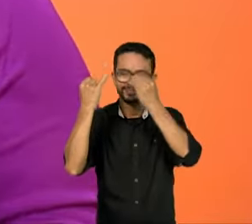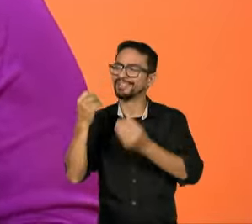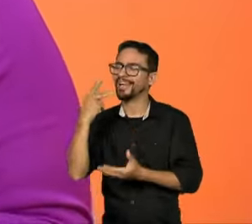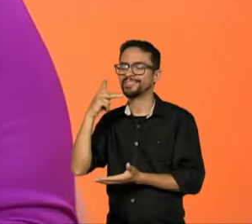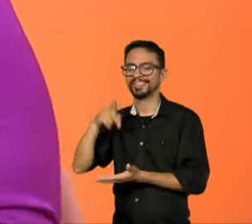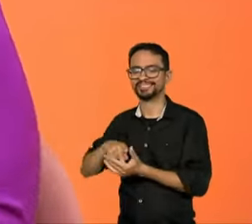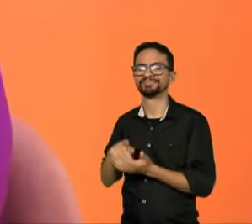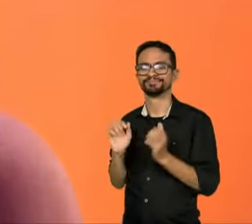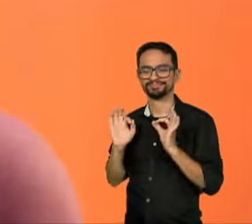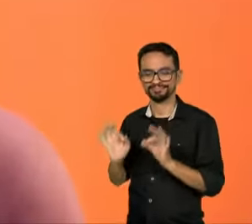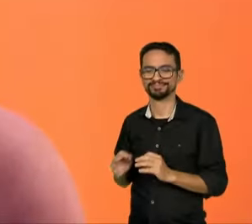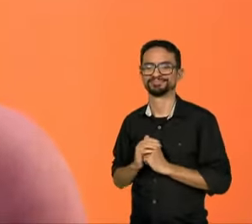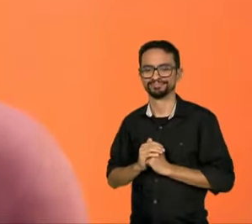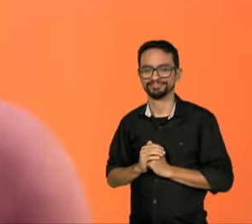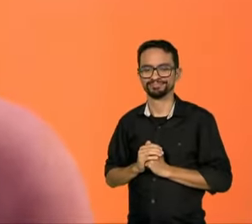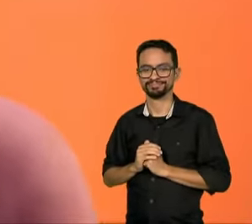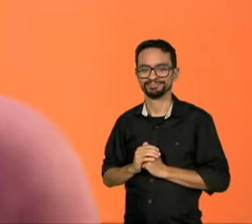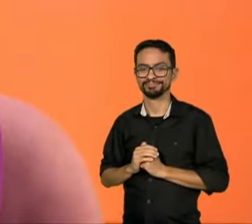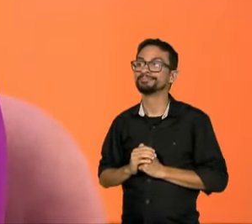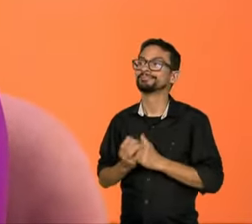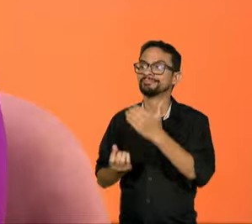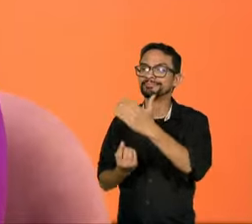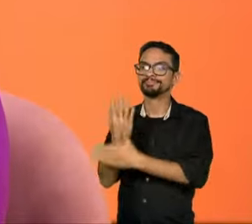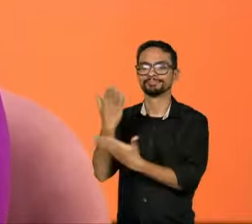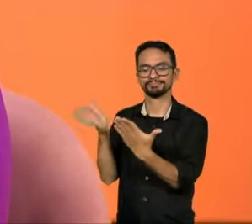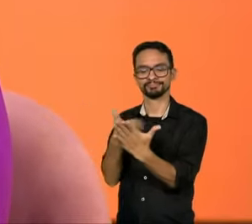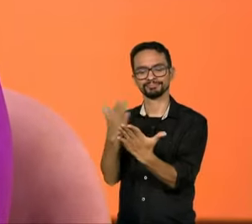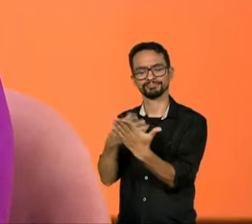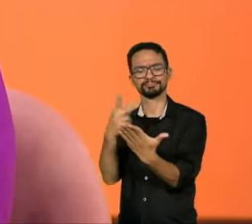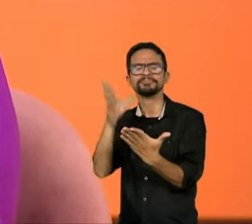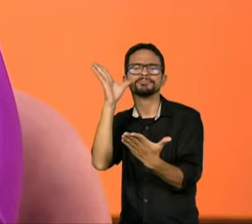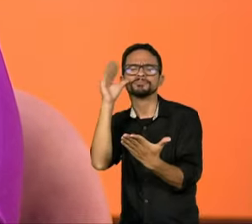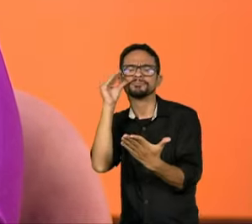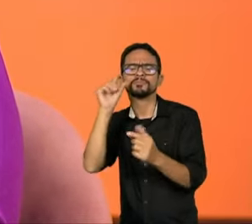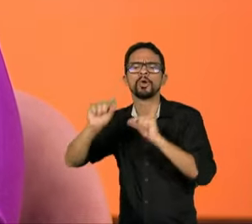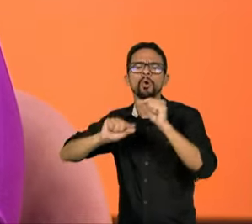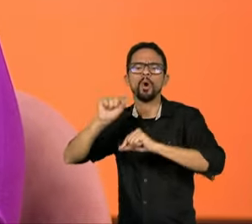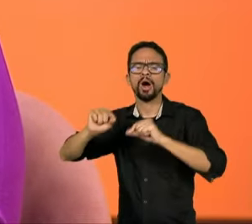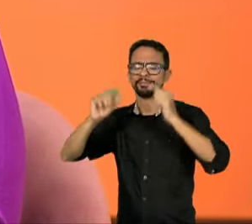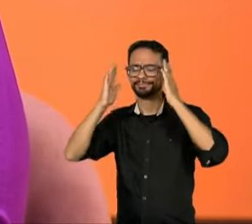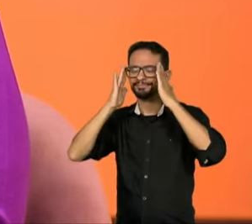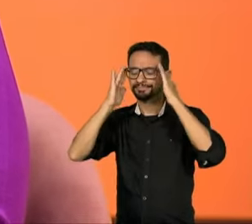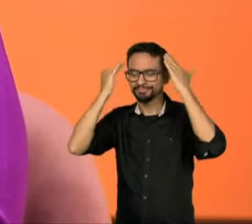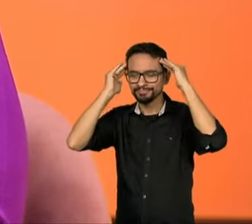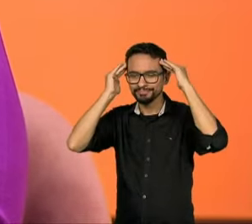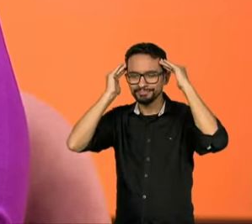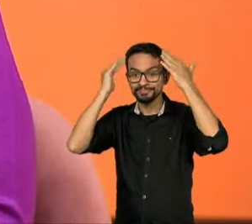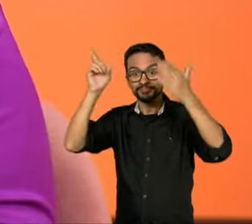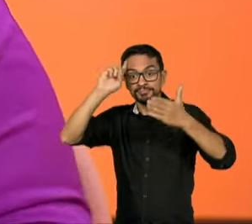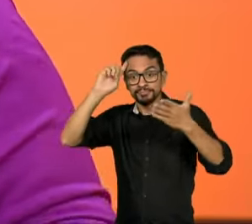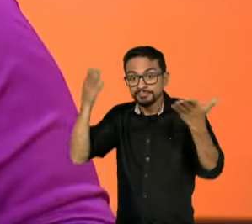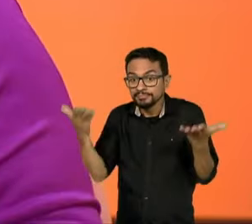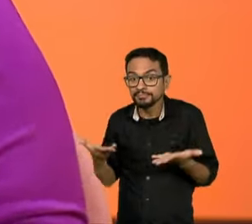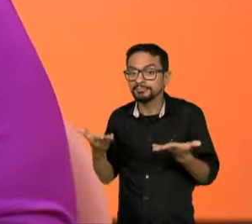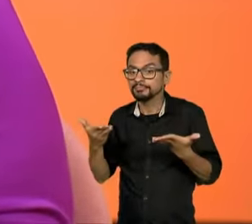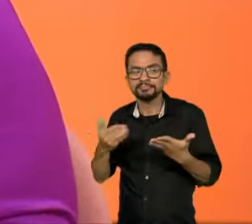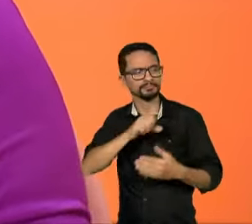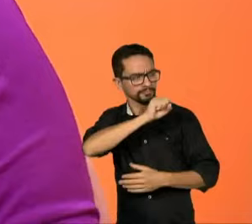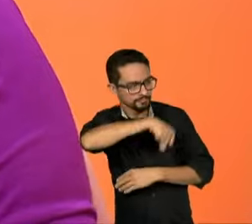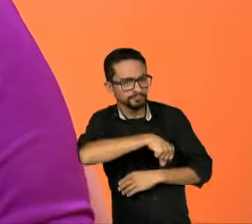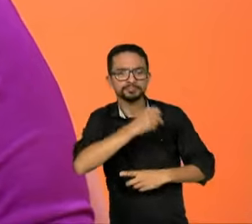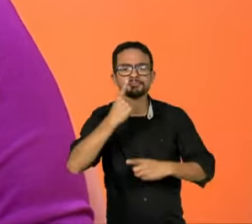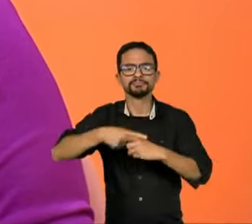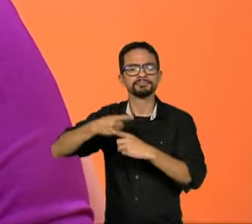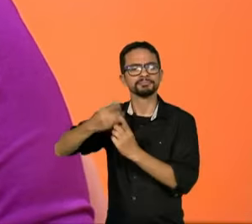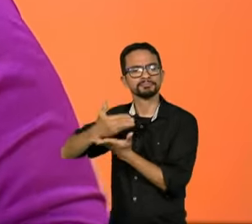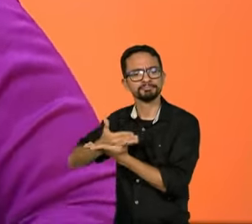falando sobre essa produção desses livros, é curioso a gente falar sobre isso nesse dia, né? Sim. Porque nós estamos aqui